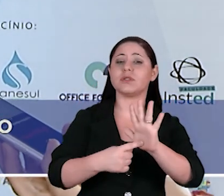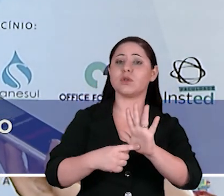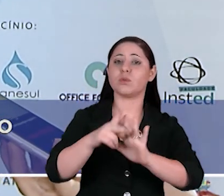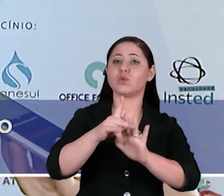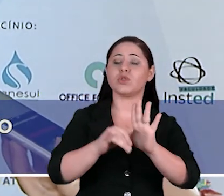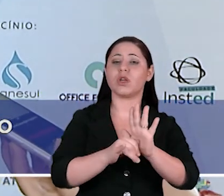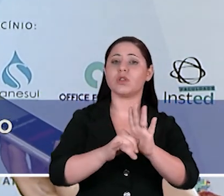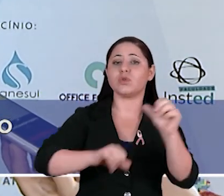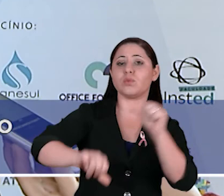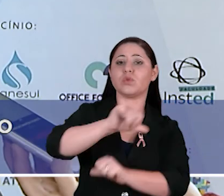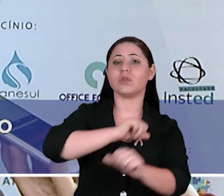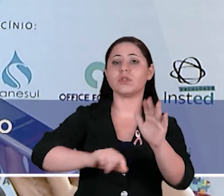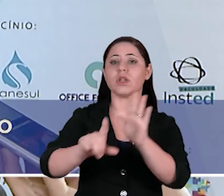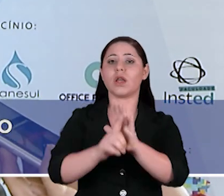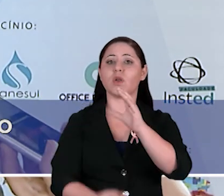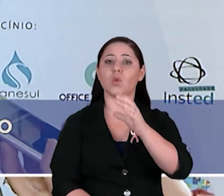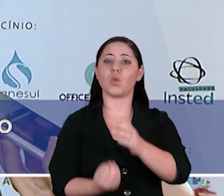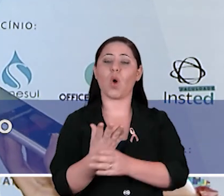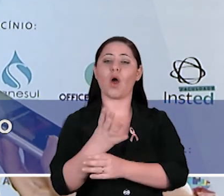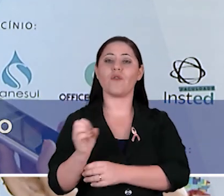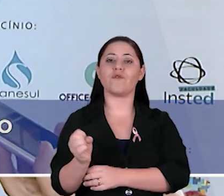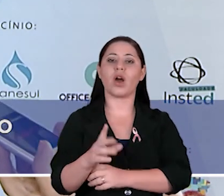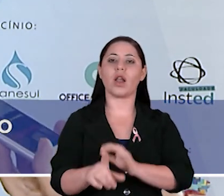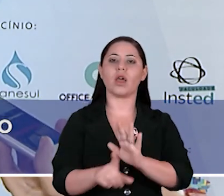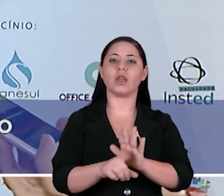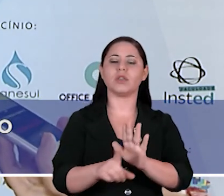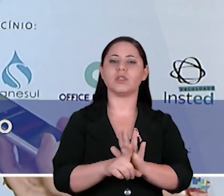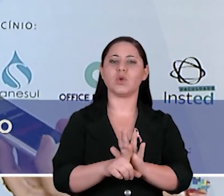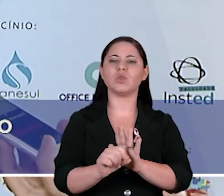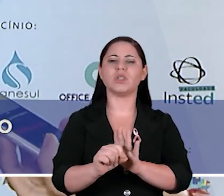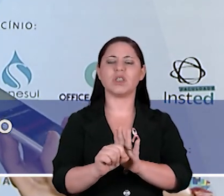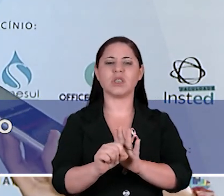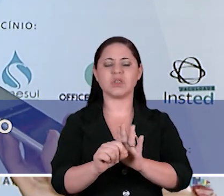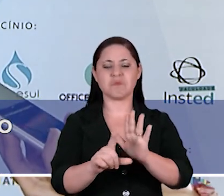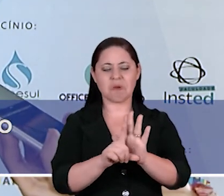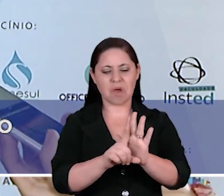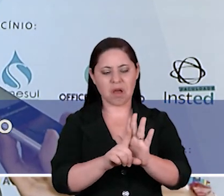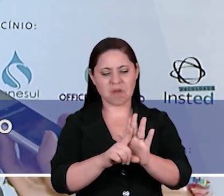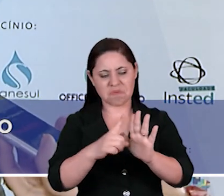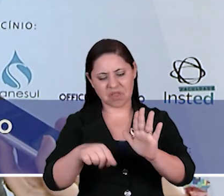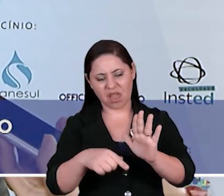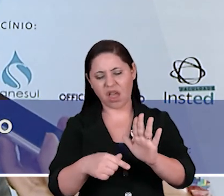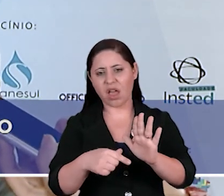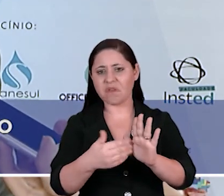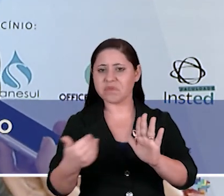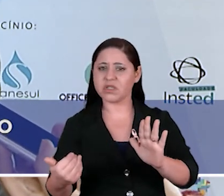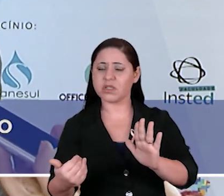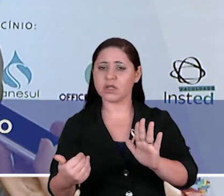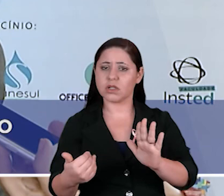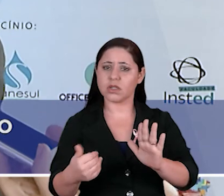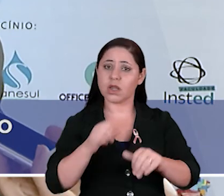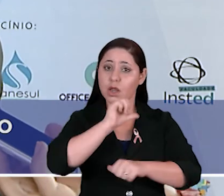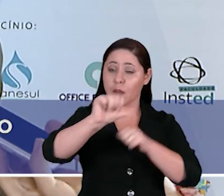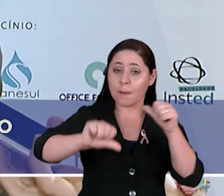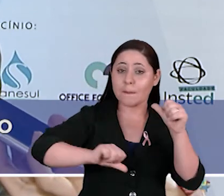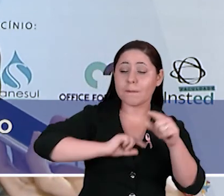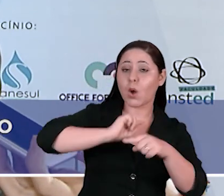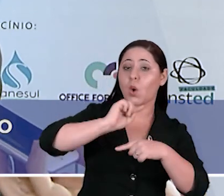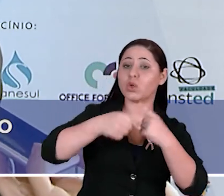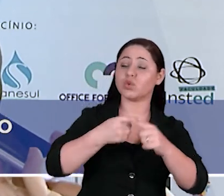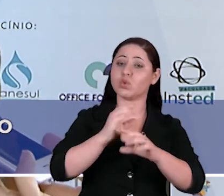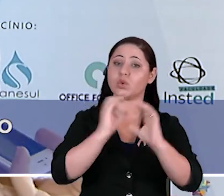apresentem projetos de mudança de lei, novas leis, aquilo que entendam que não está funcionando, que deve melhorar, e que depois do